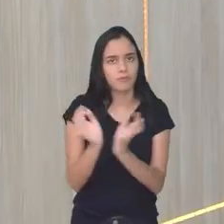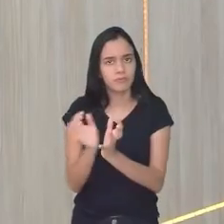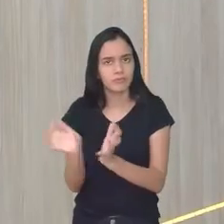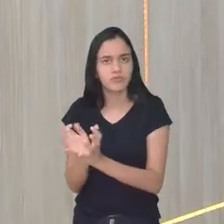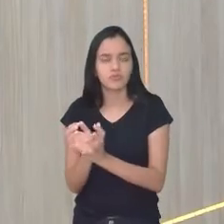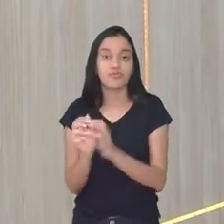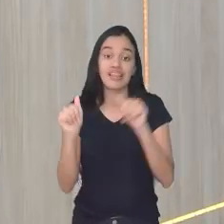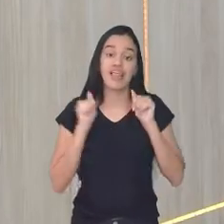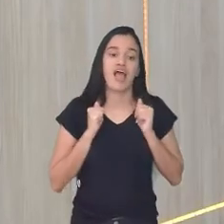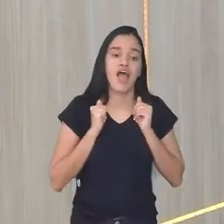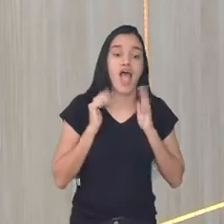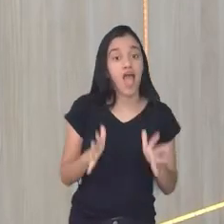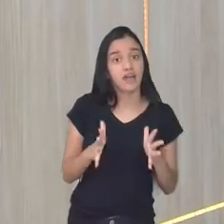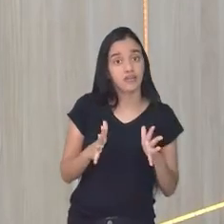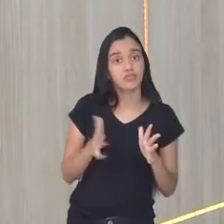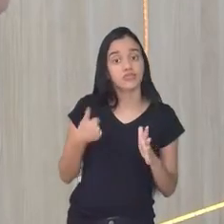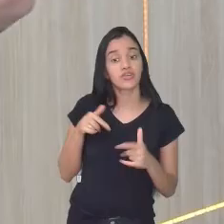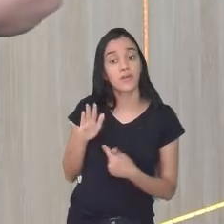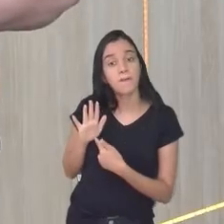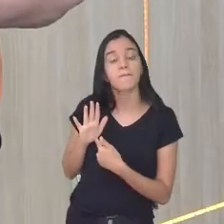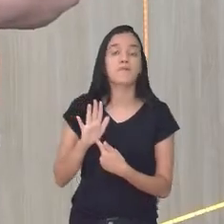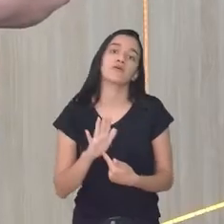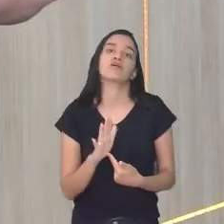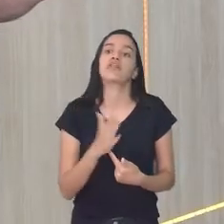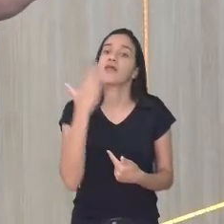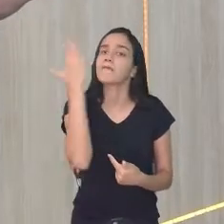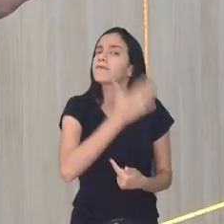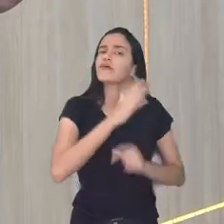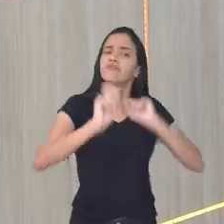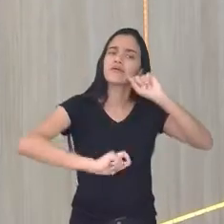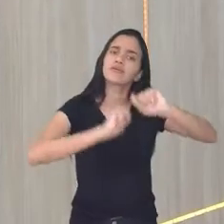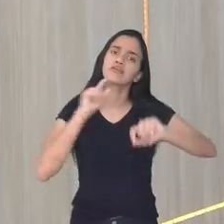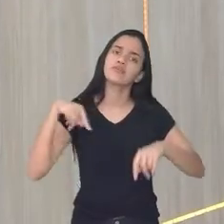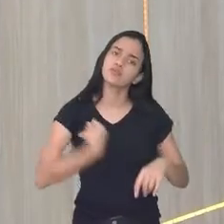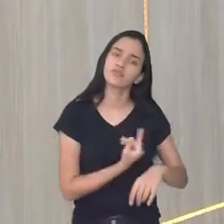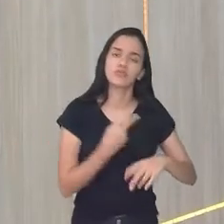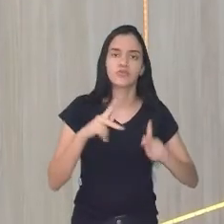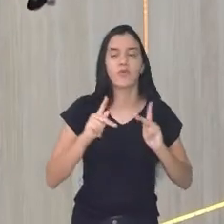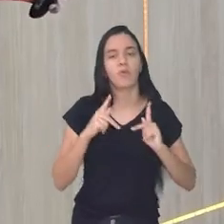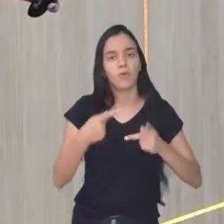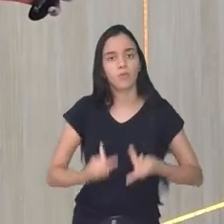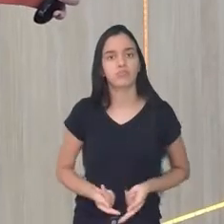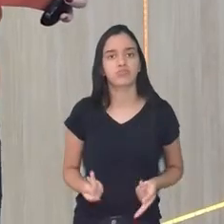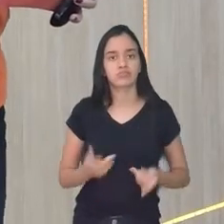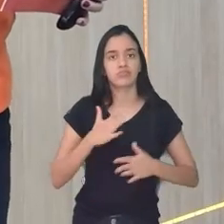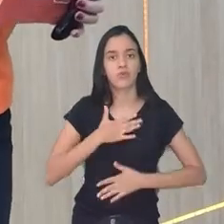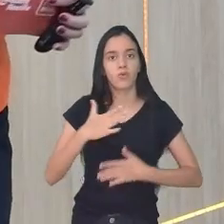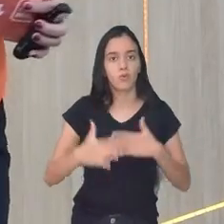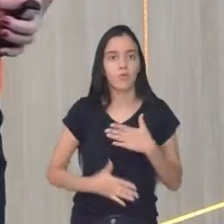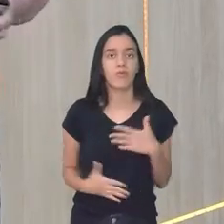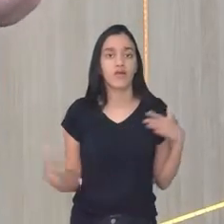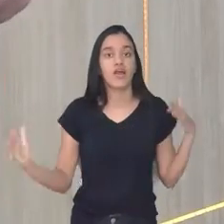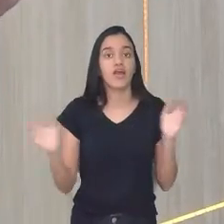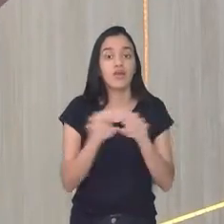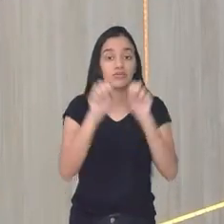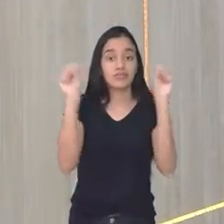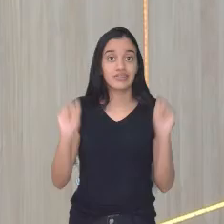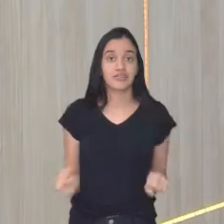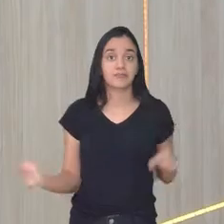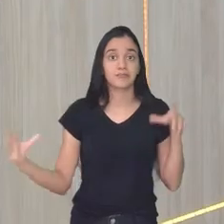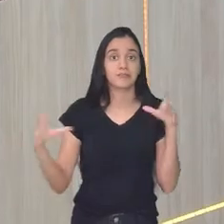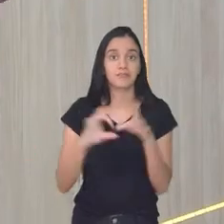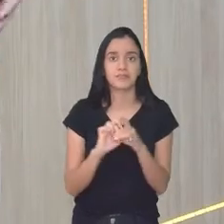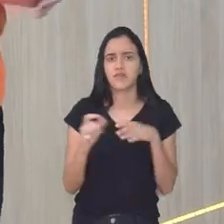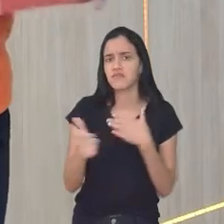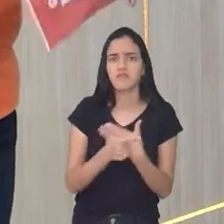de ações que está mostrando, está provando que o nosso corpo ele é um grande sistema integrado. Então, ele não